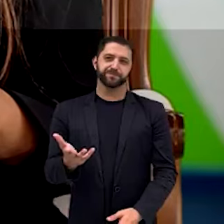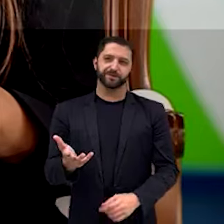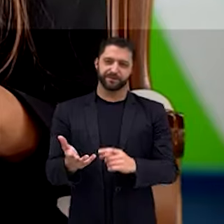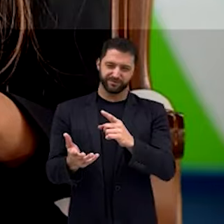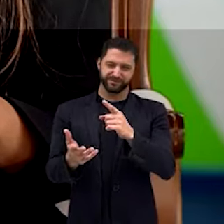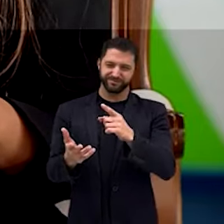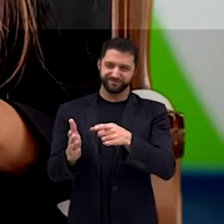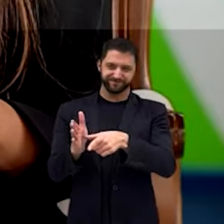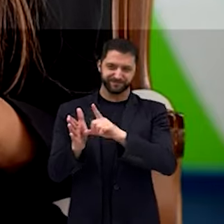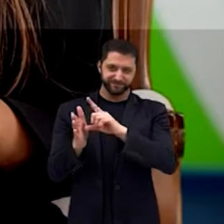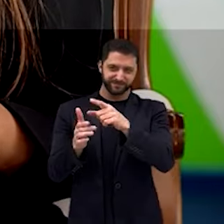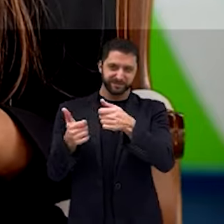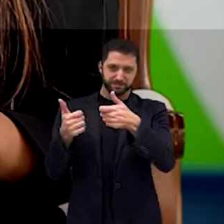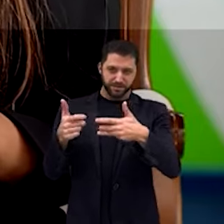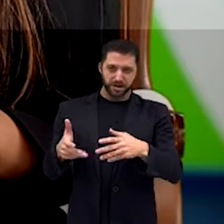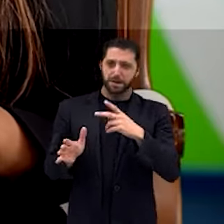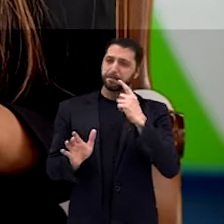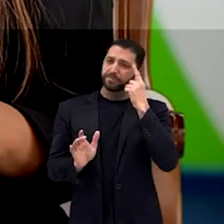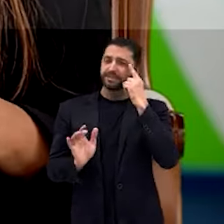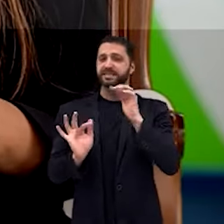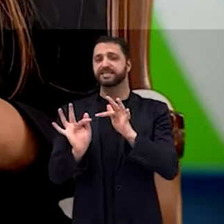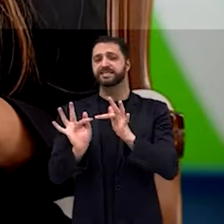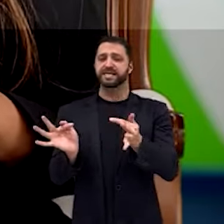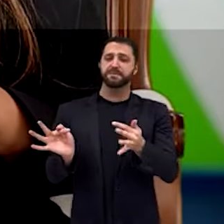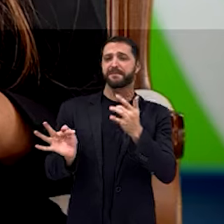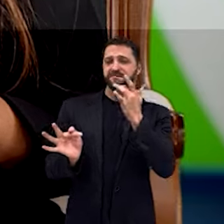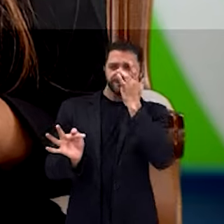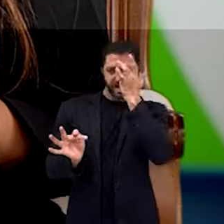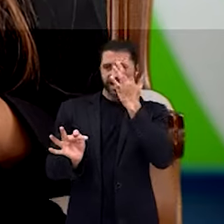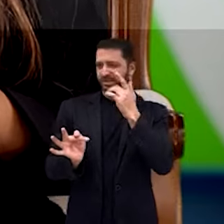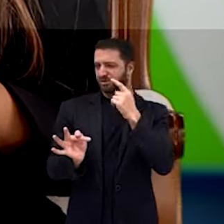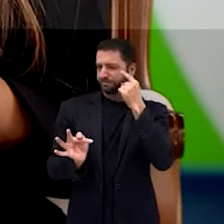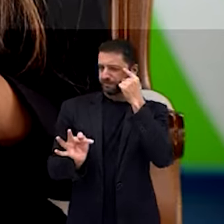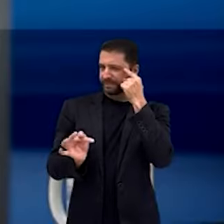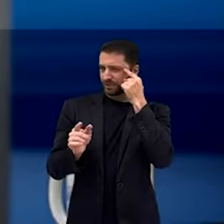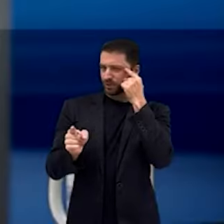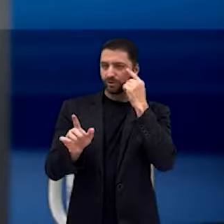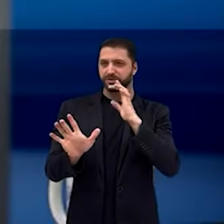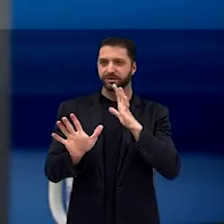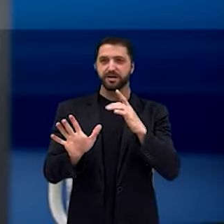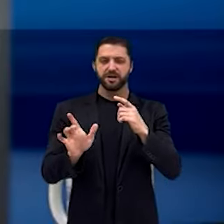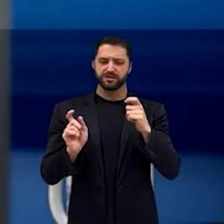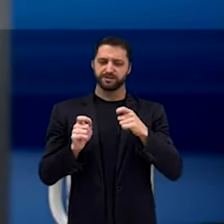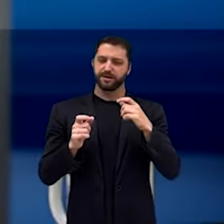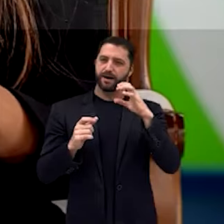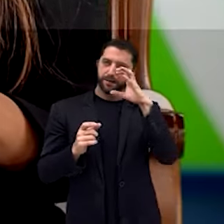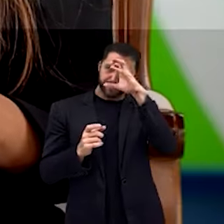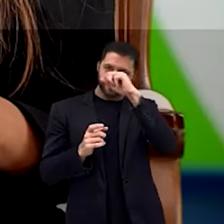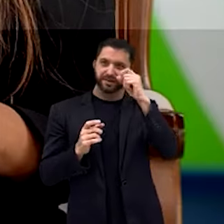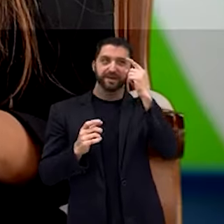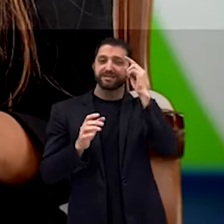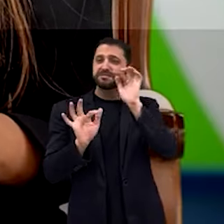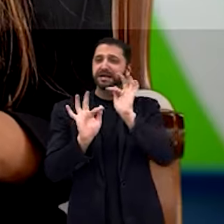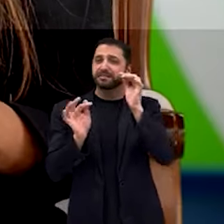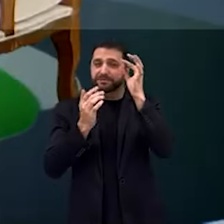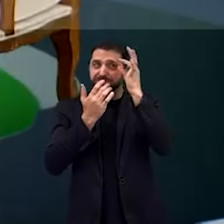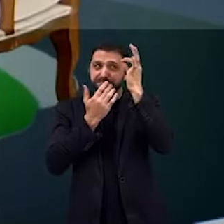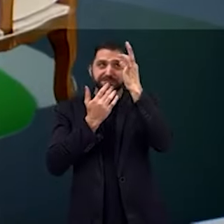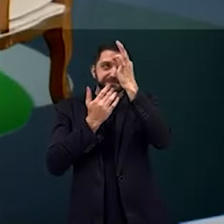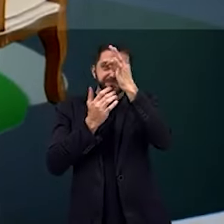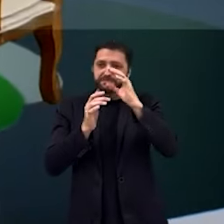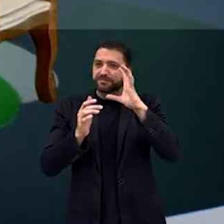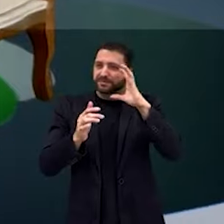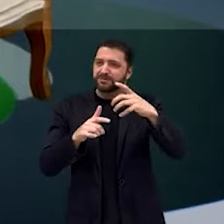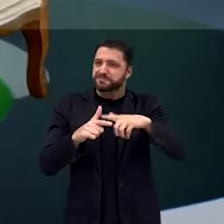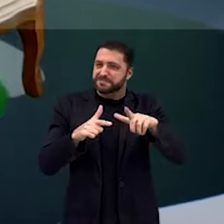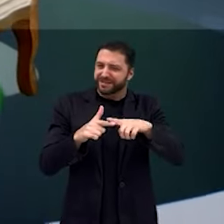Agora, Nath, você começou falando, parecia uma coisa muito simples, eu só precisava aprender a fazer sobrancelha para